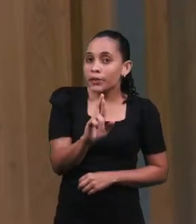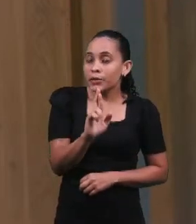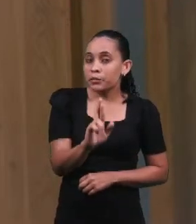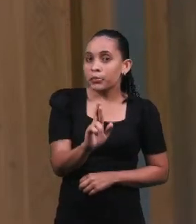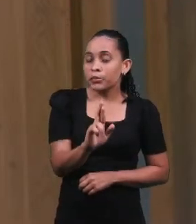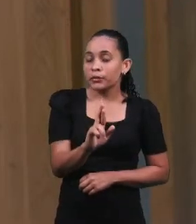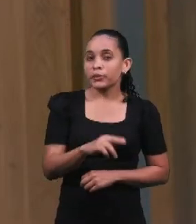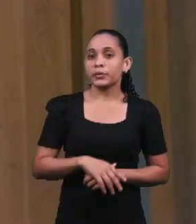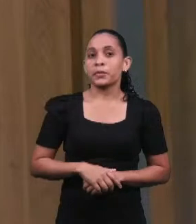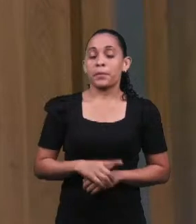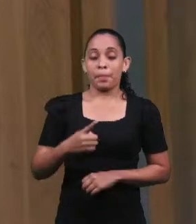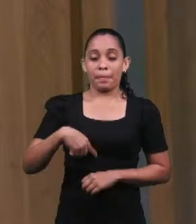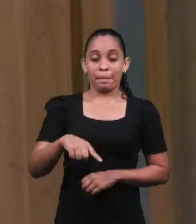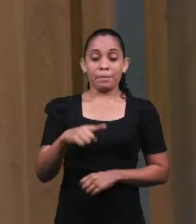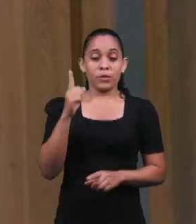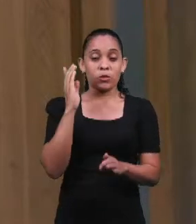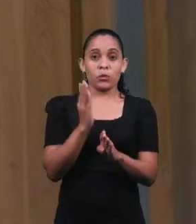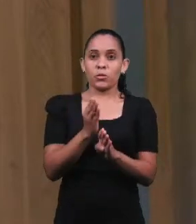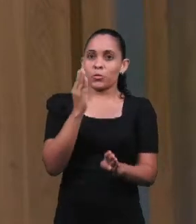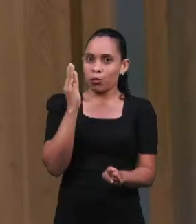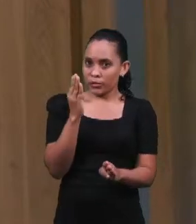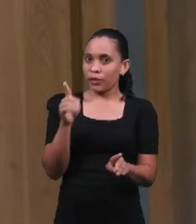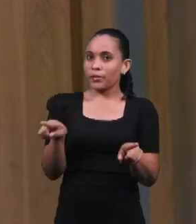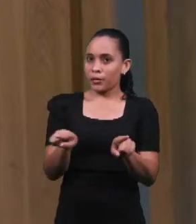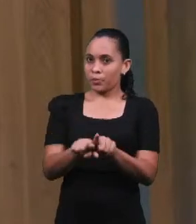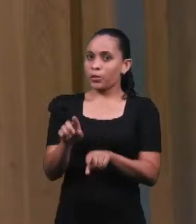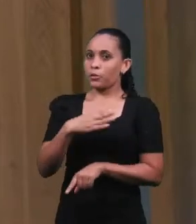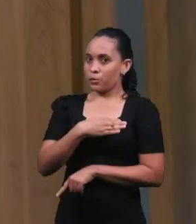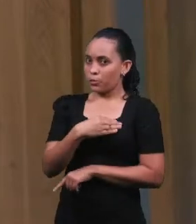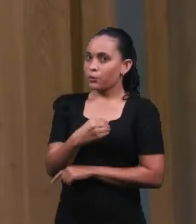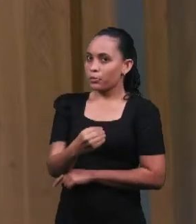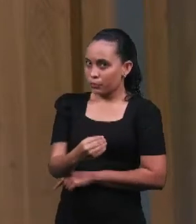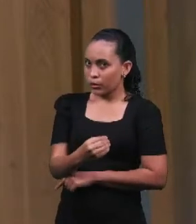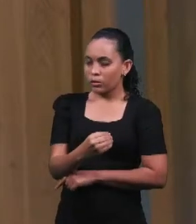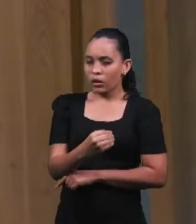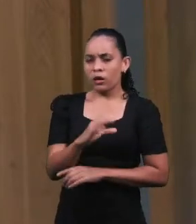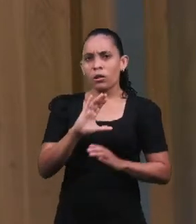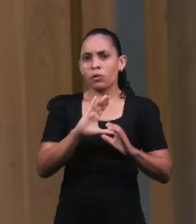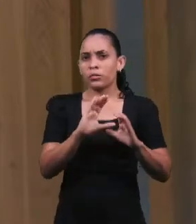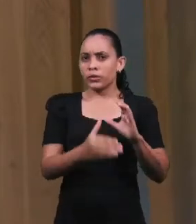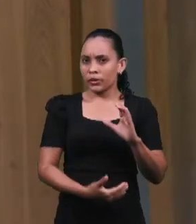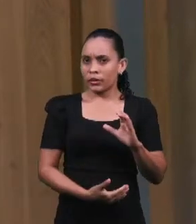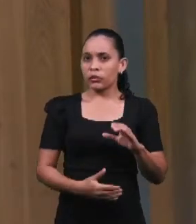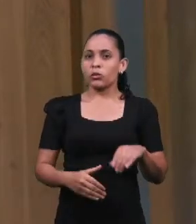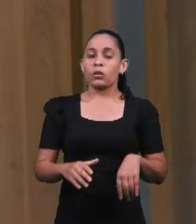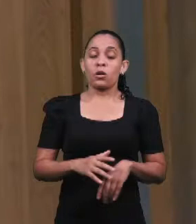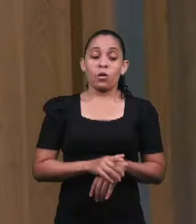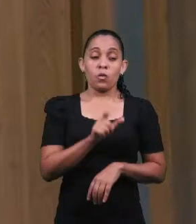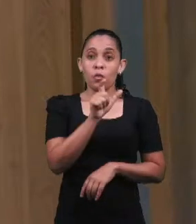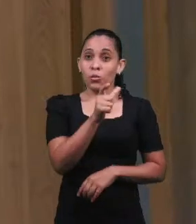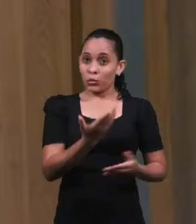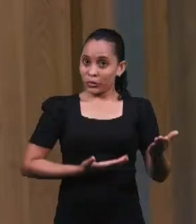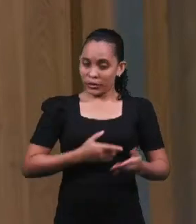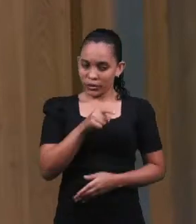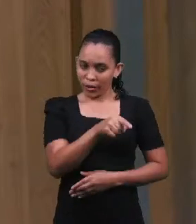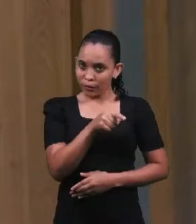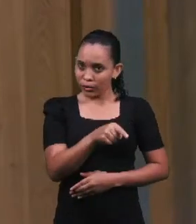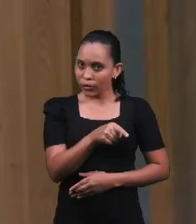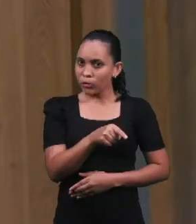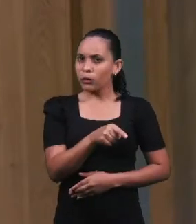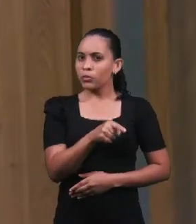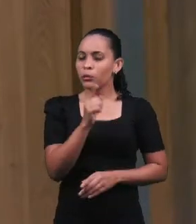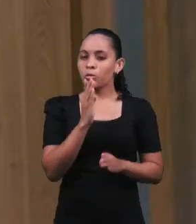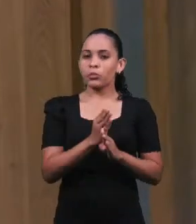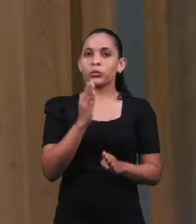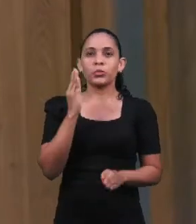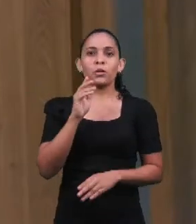naturalmente encontraram a figura do Filho em alguns aspectos. No caso do Lucas, ele encontrou ali no pão, né? A figura do pão